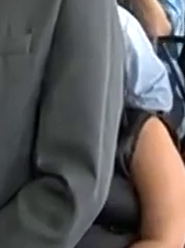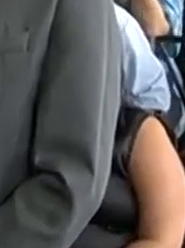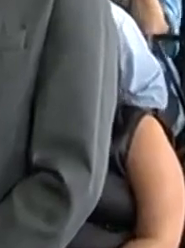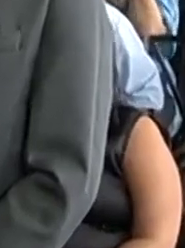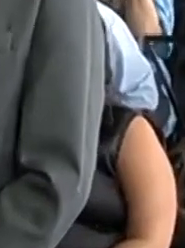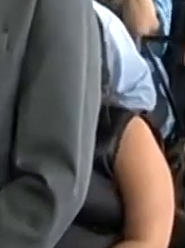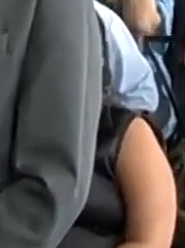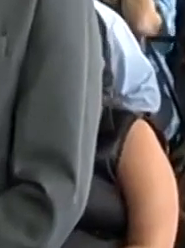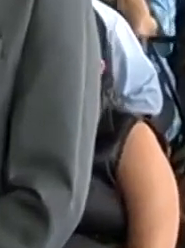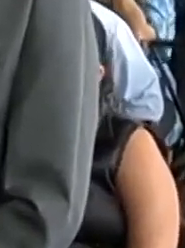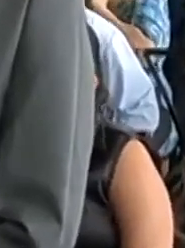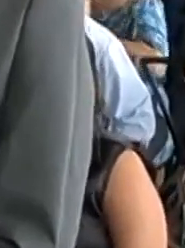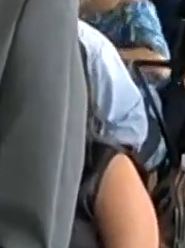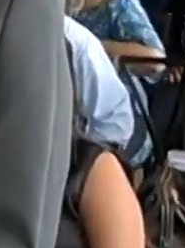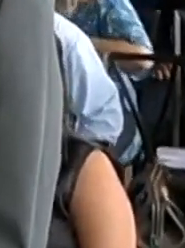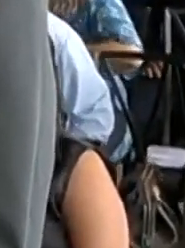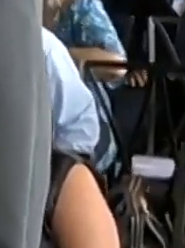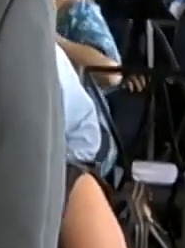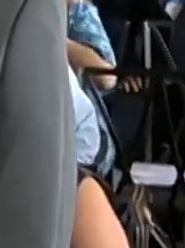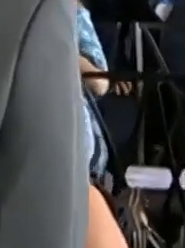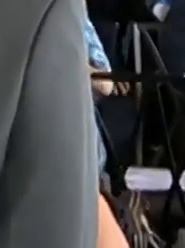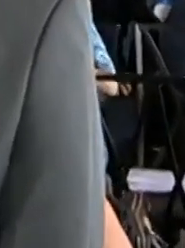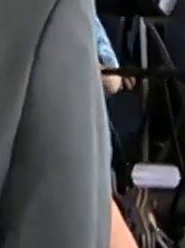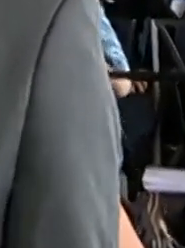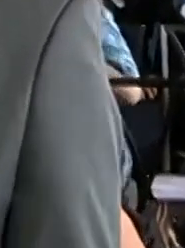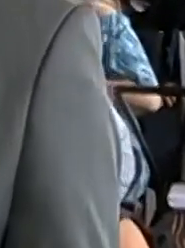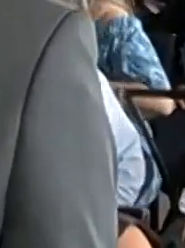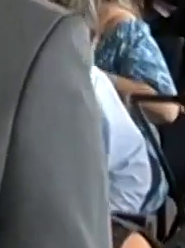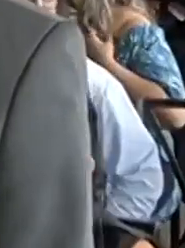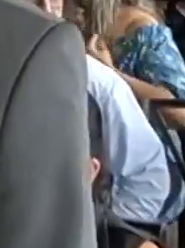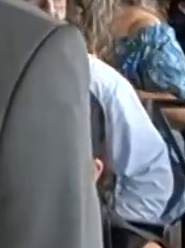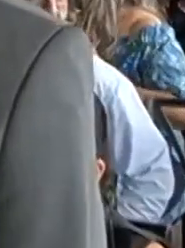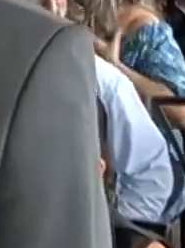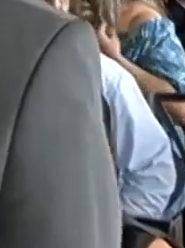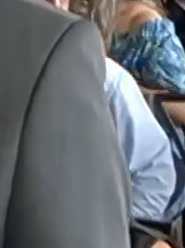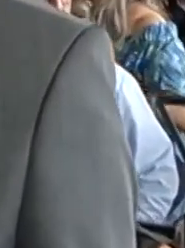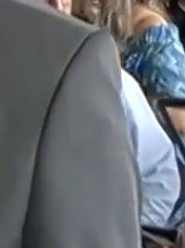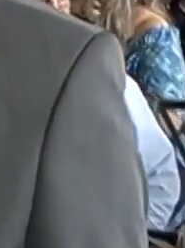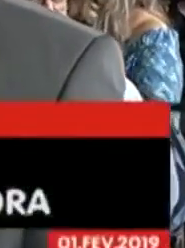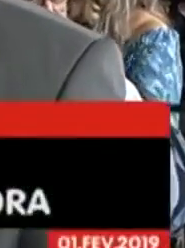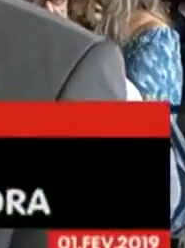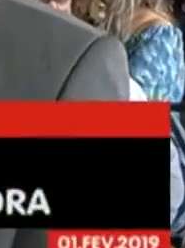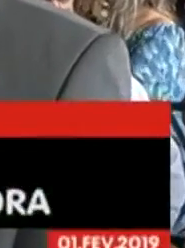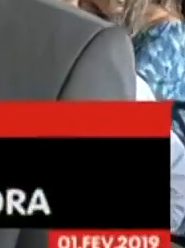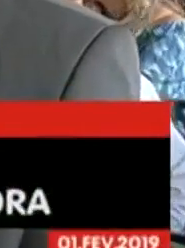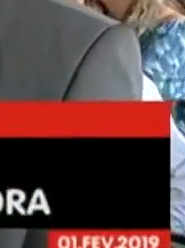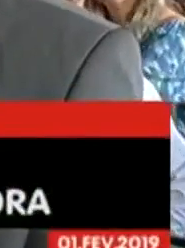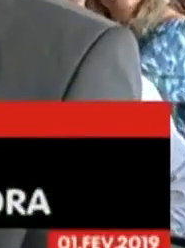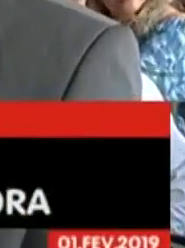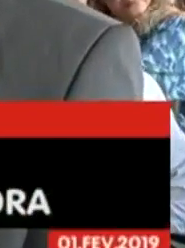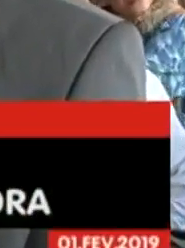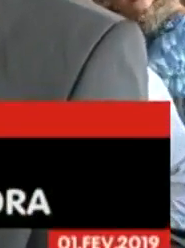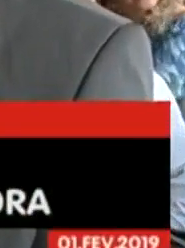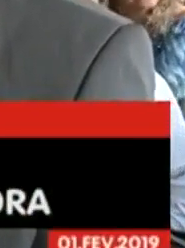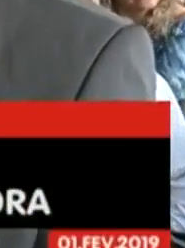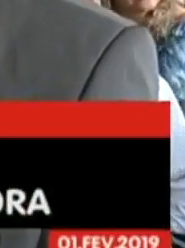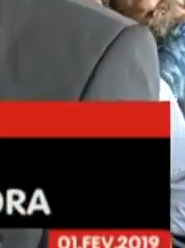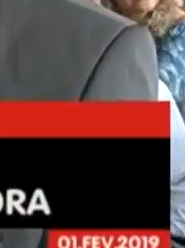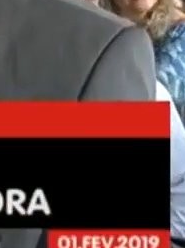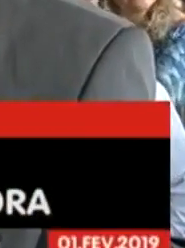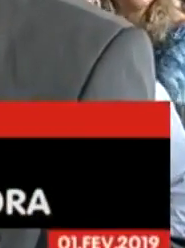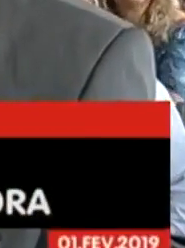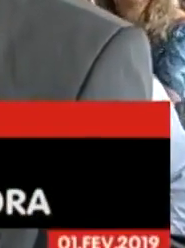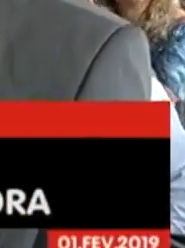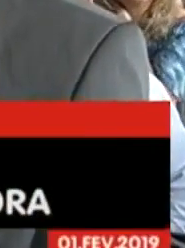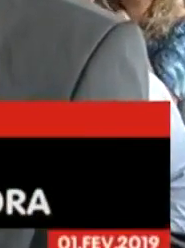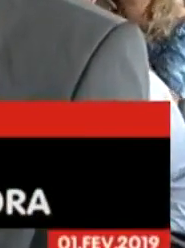estado. Boa tarde. Boa tarde. Nós, mineiros, nós temos a esperança. E nós temos em Zema